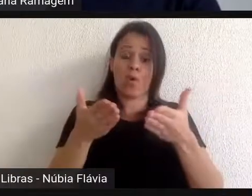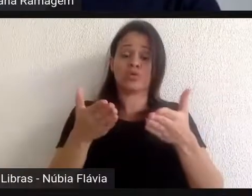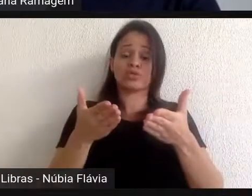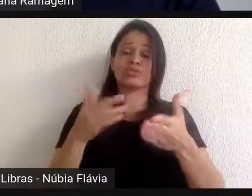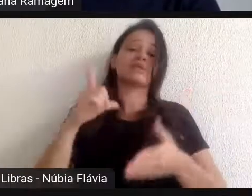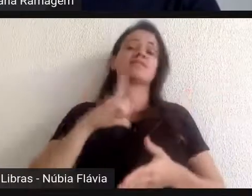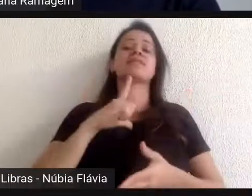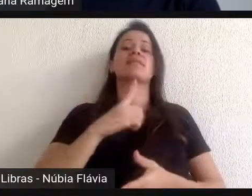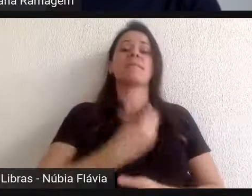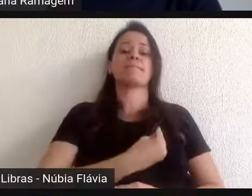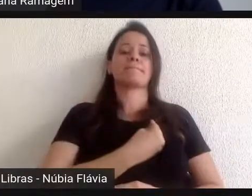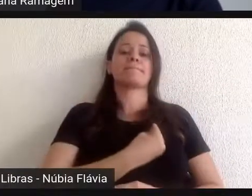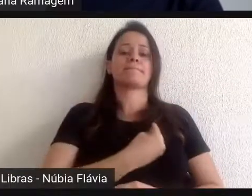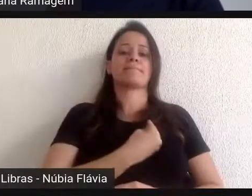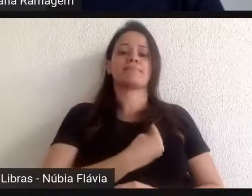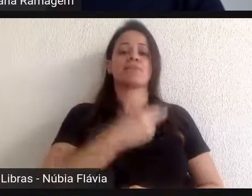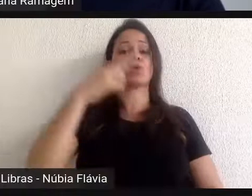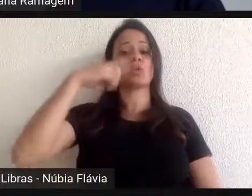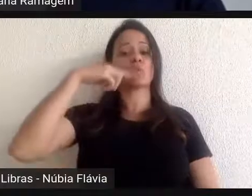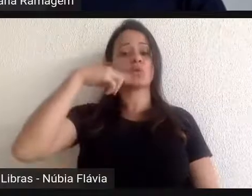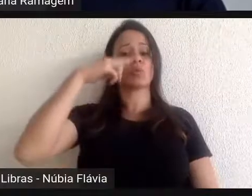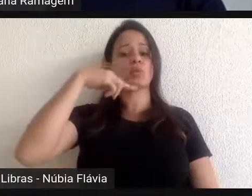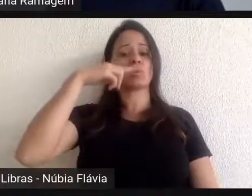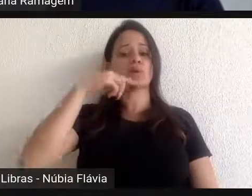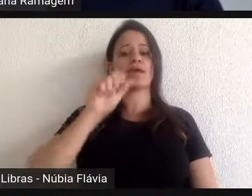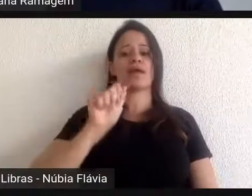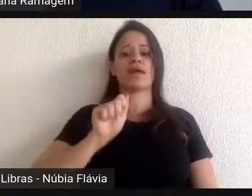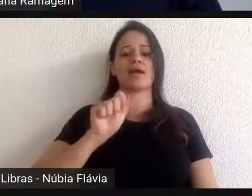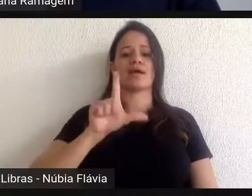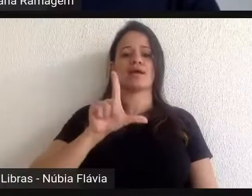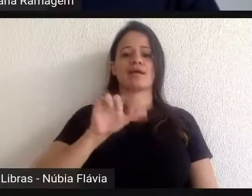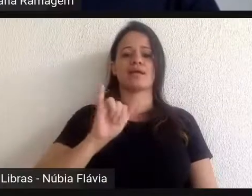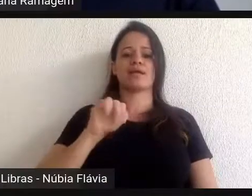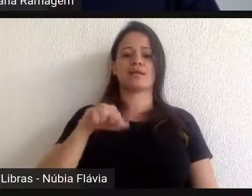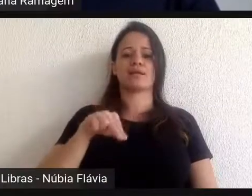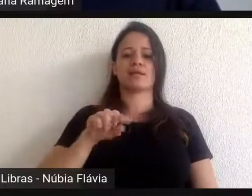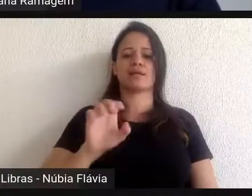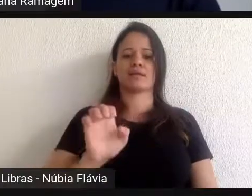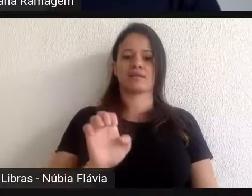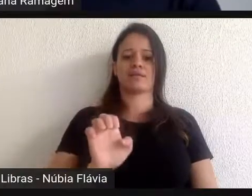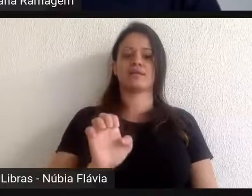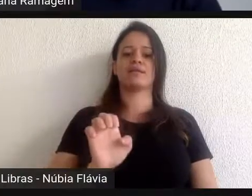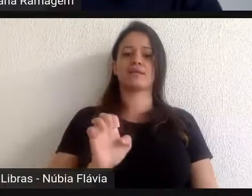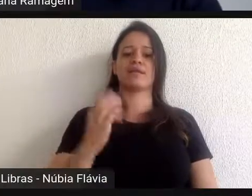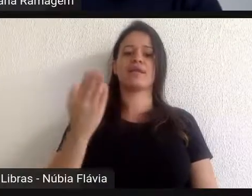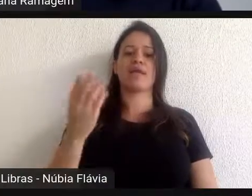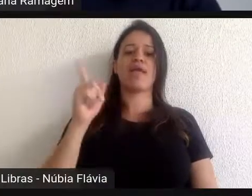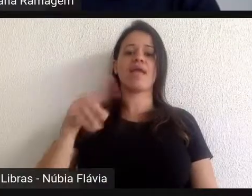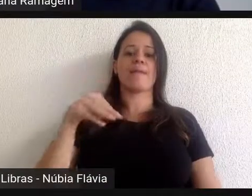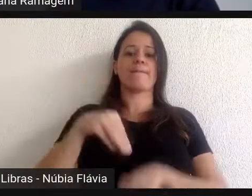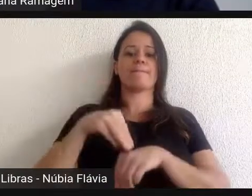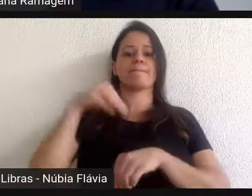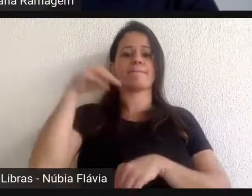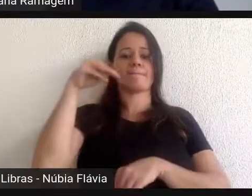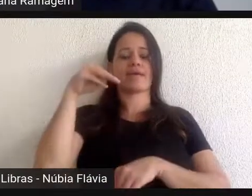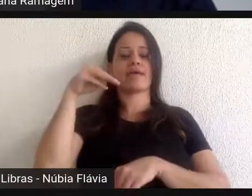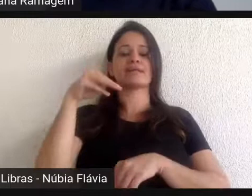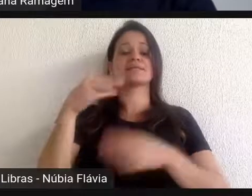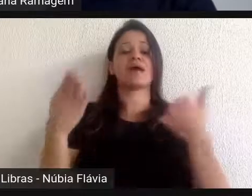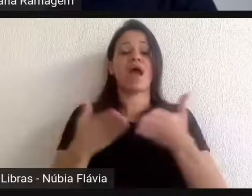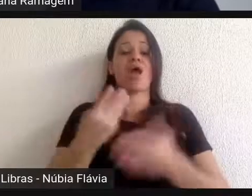a presença da nutricionista do NEMED, Aline Mariatti, que é mestre e